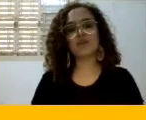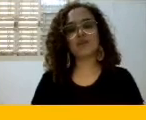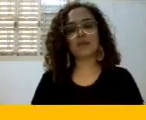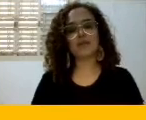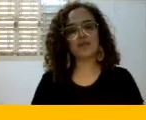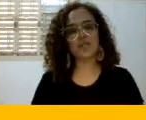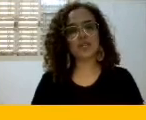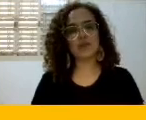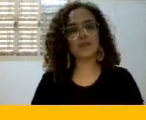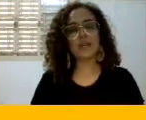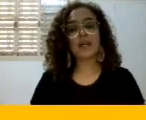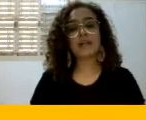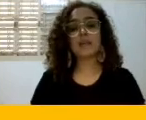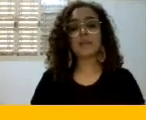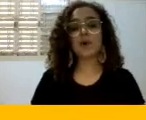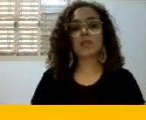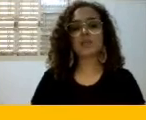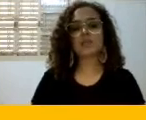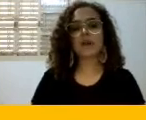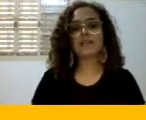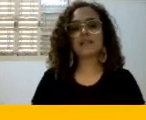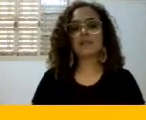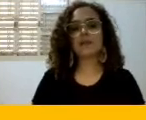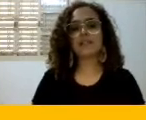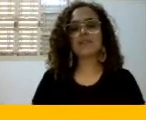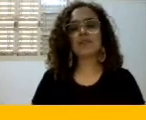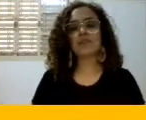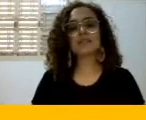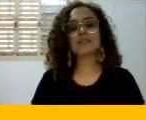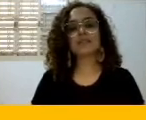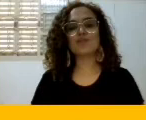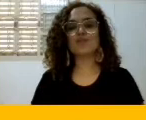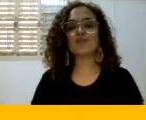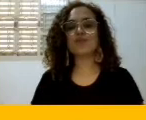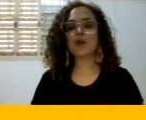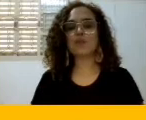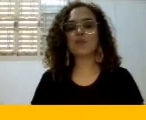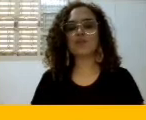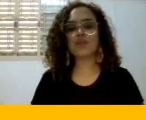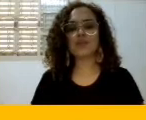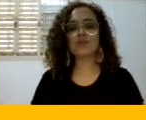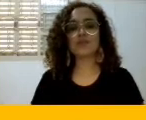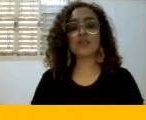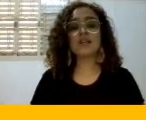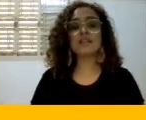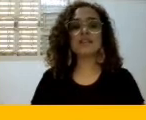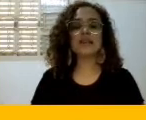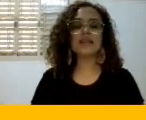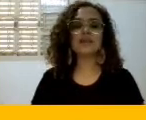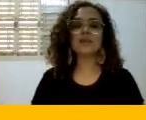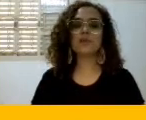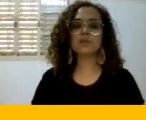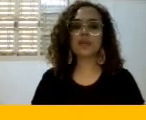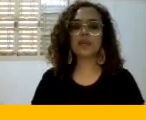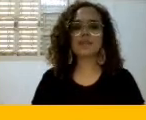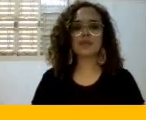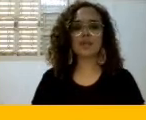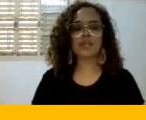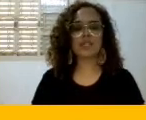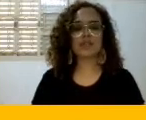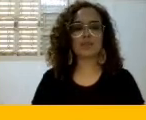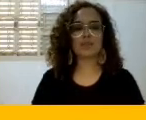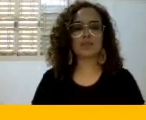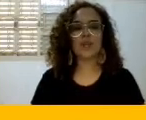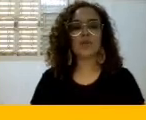o refrão de uma cantiga. Depois, os participantes vão cantando seus próprios versos, seguindo o